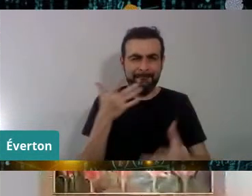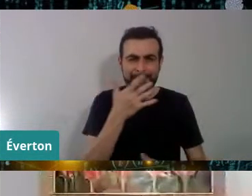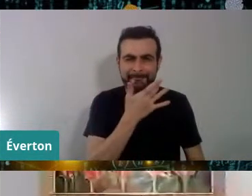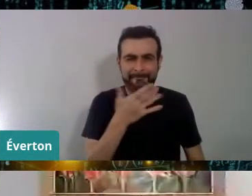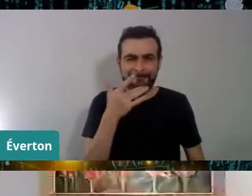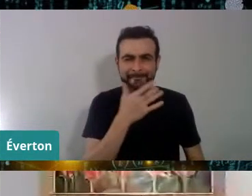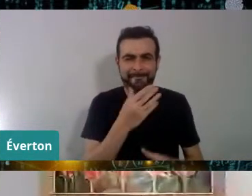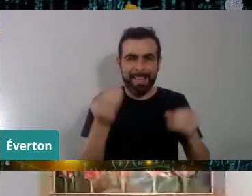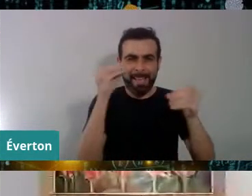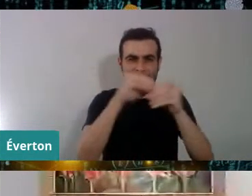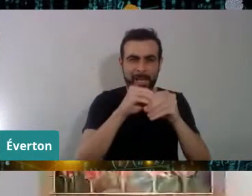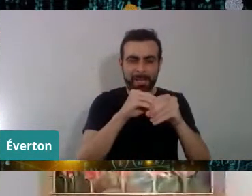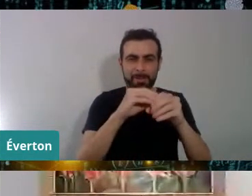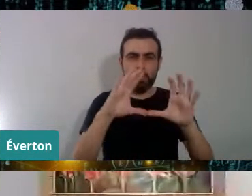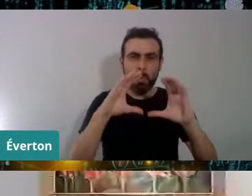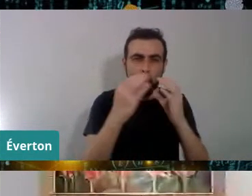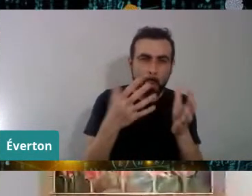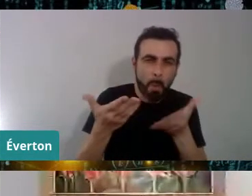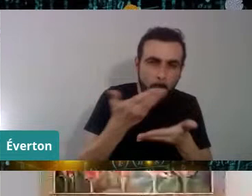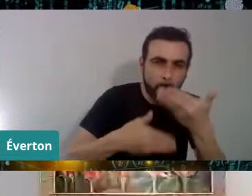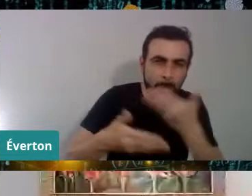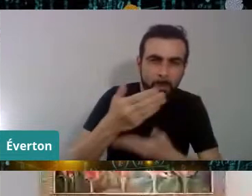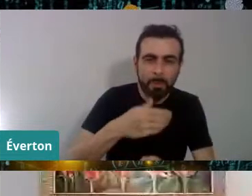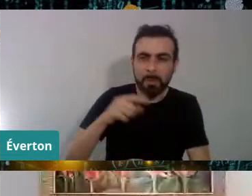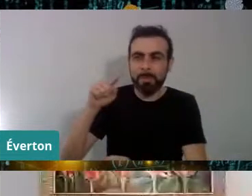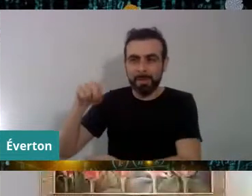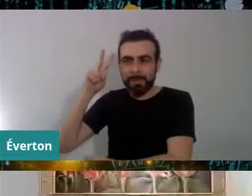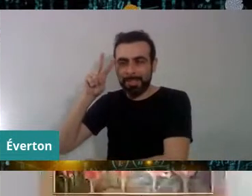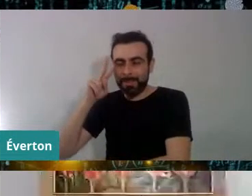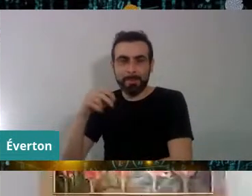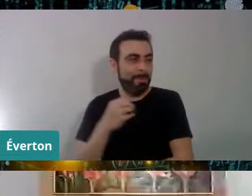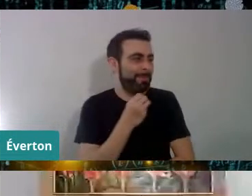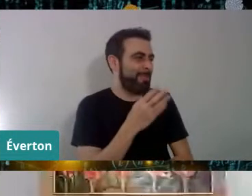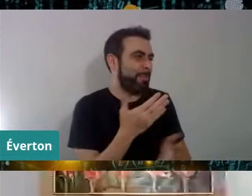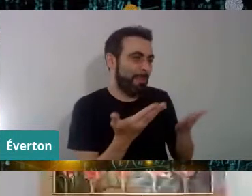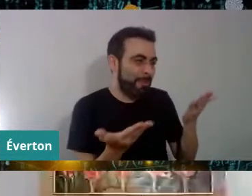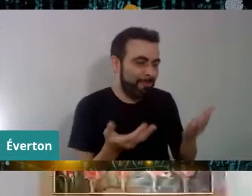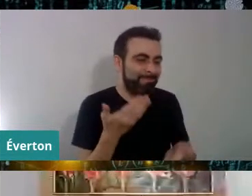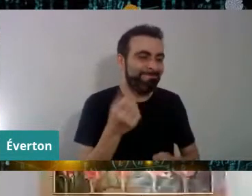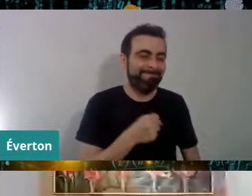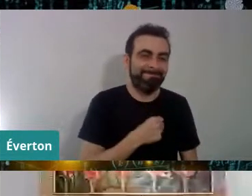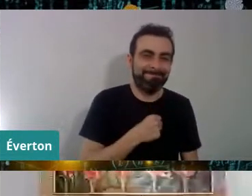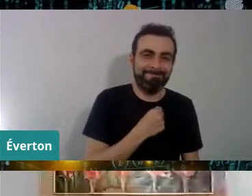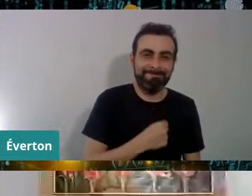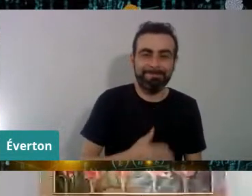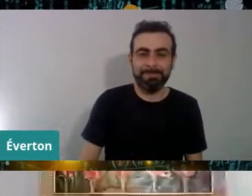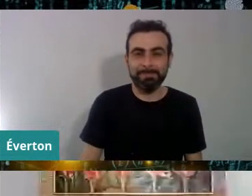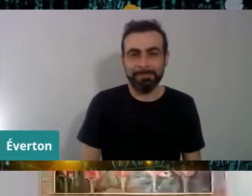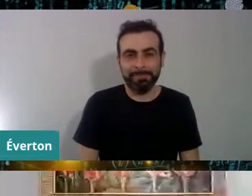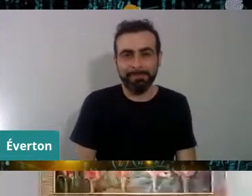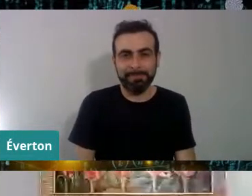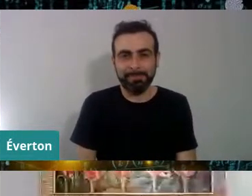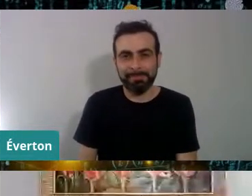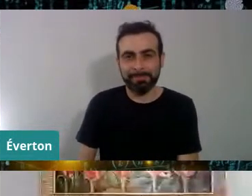lá. Muito bom. Tá lembrando? Muito bom, muito